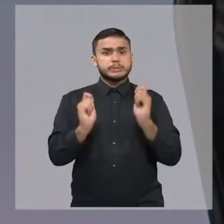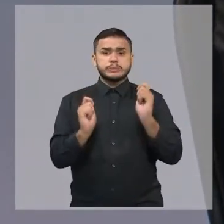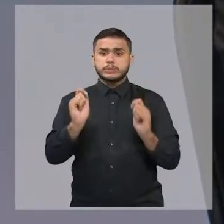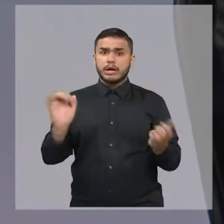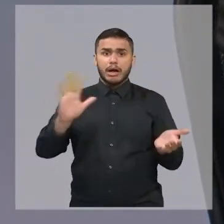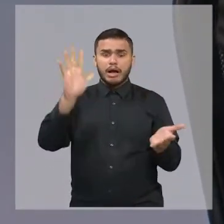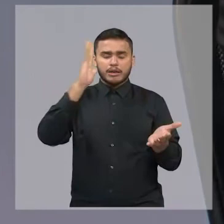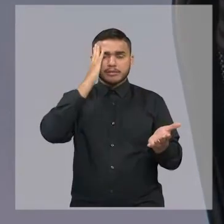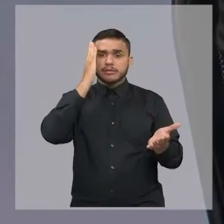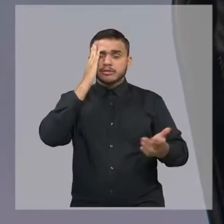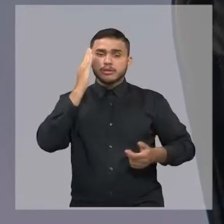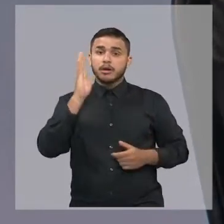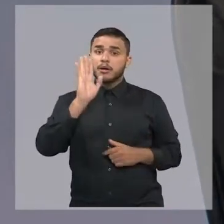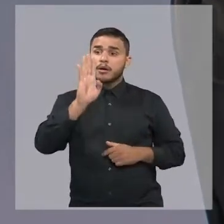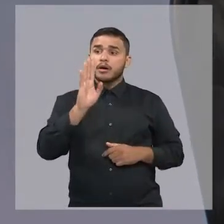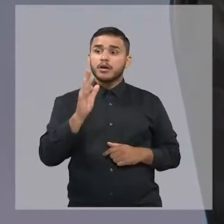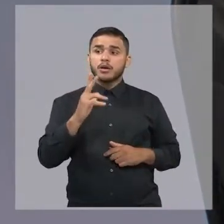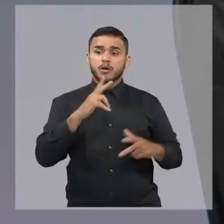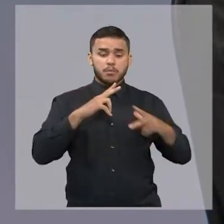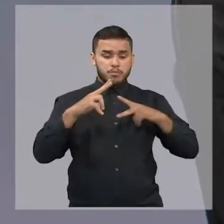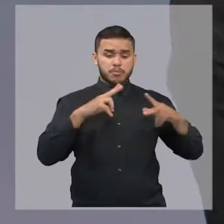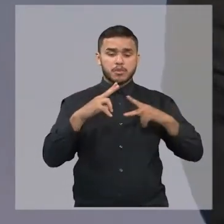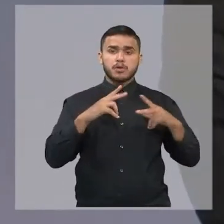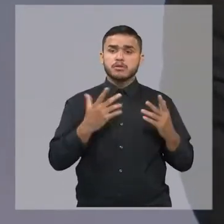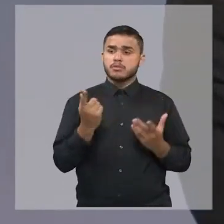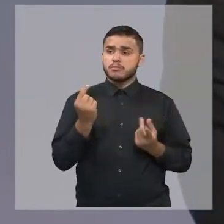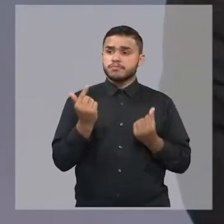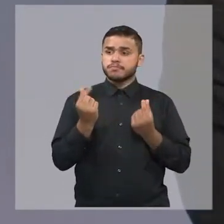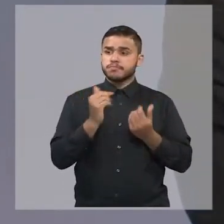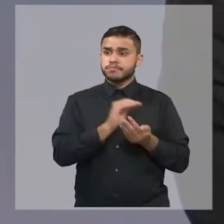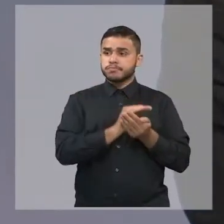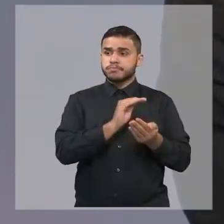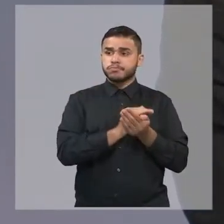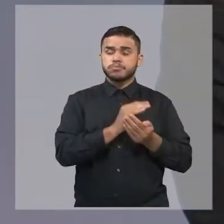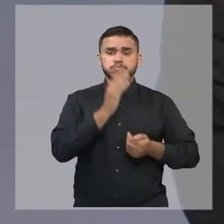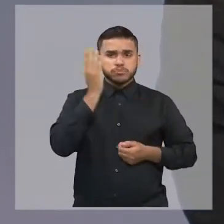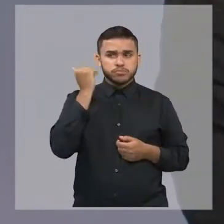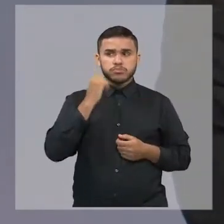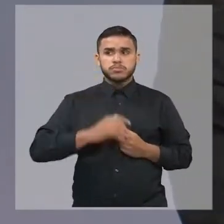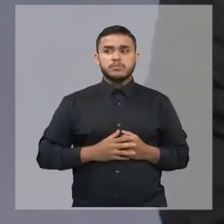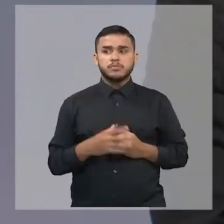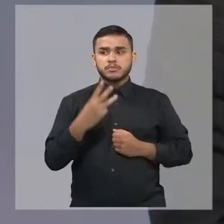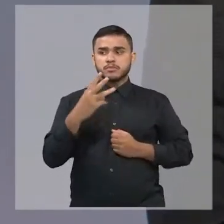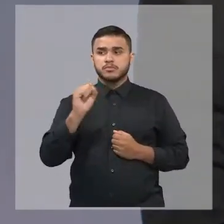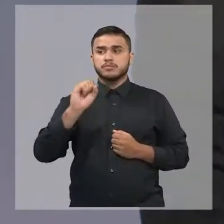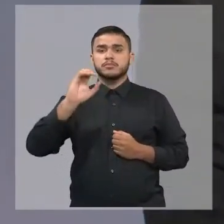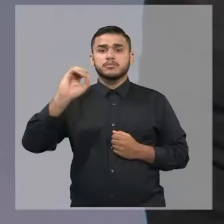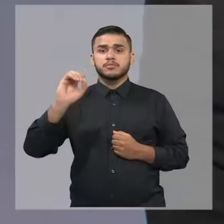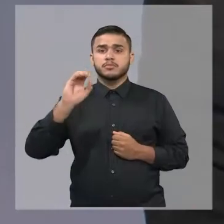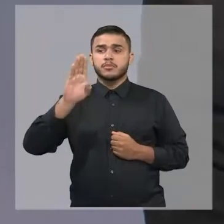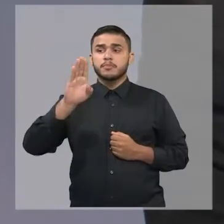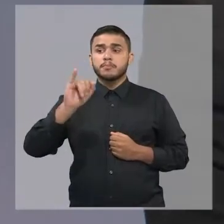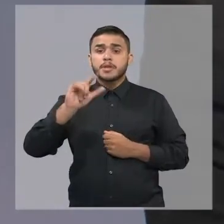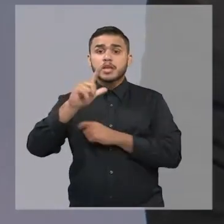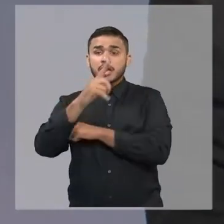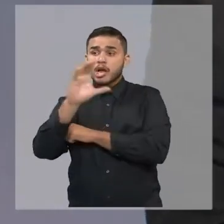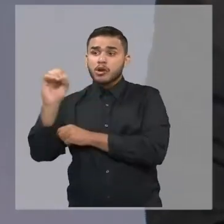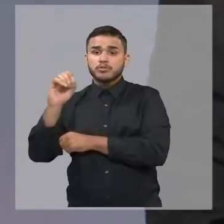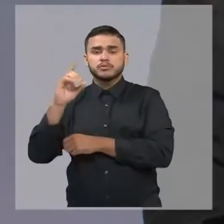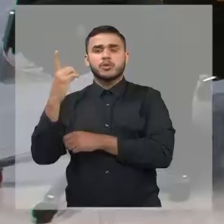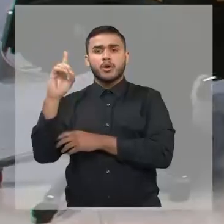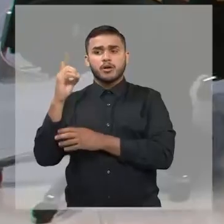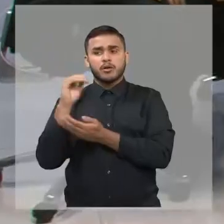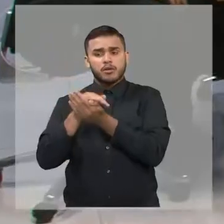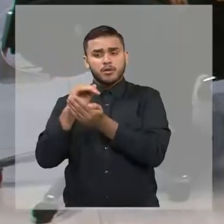estatal, porque o Brasil mas ainda tem reserva, fez o recurso. Ainda tem um dinheirinho na reserva, né? Tem 380 bilhões de dólares. Ainda tem. Pois é.